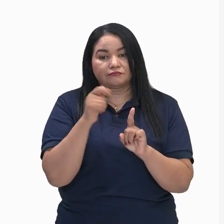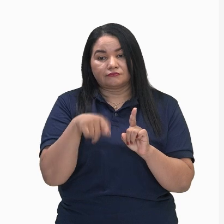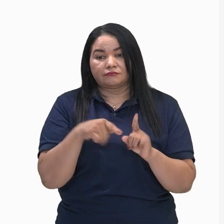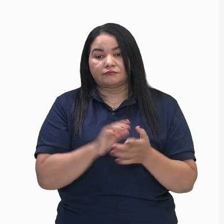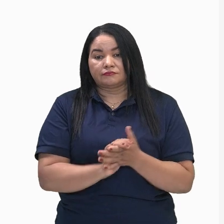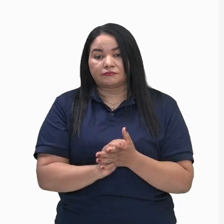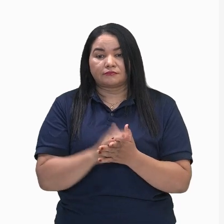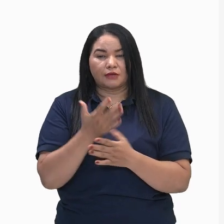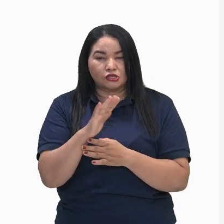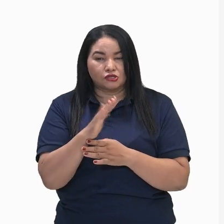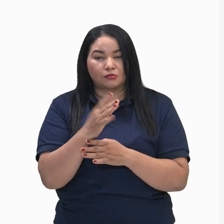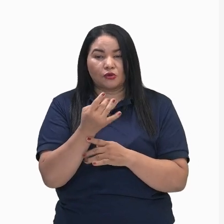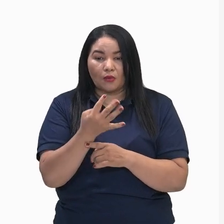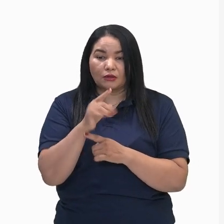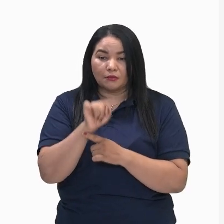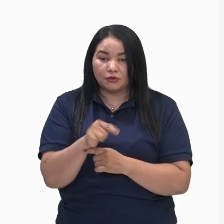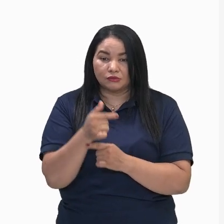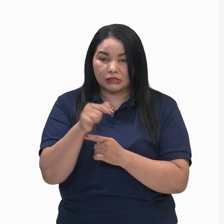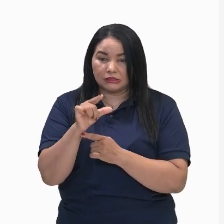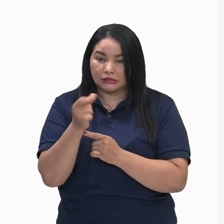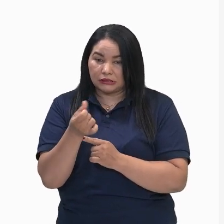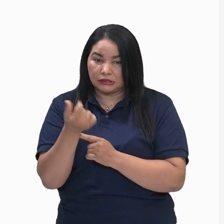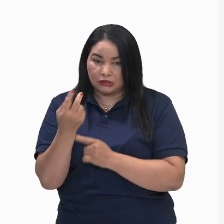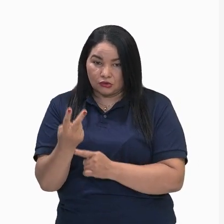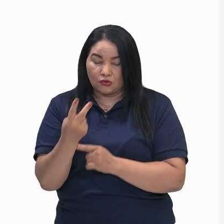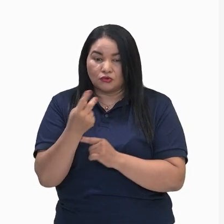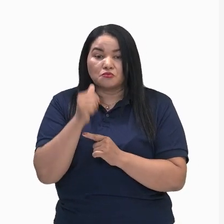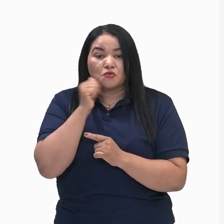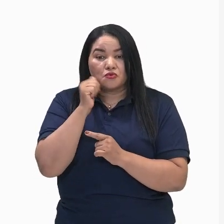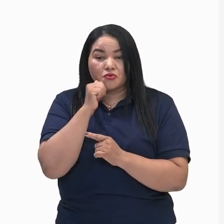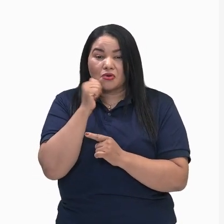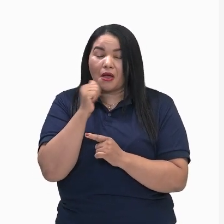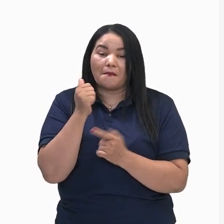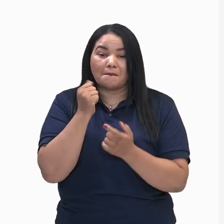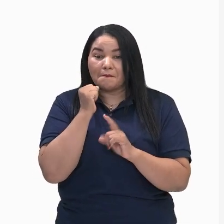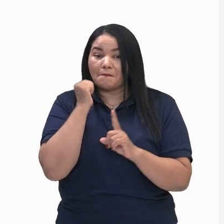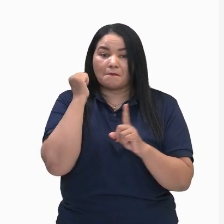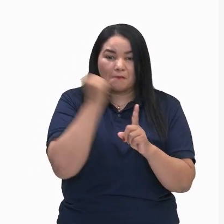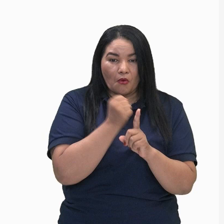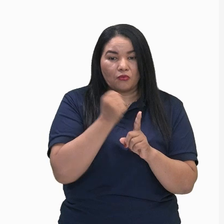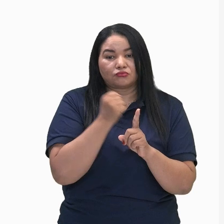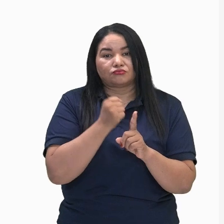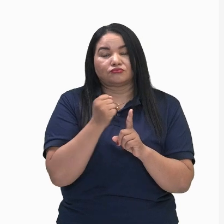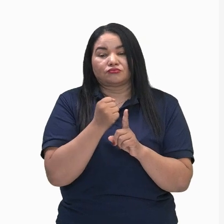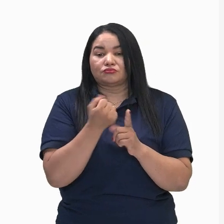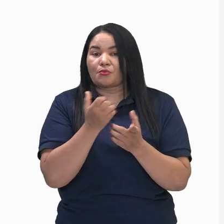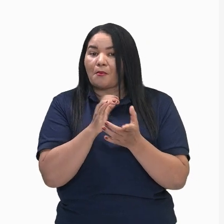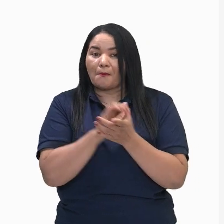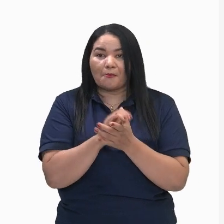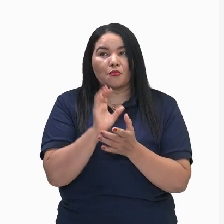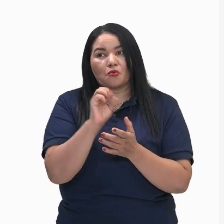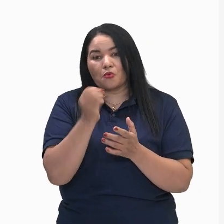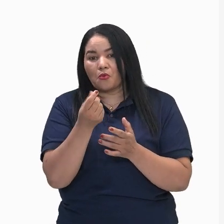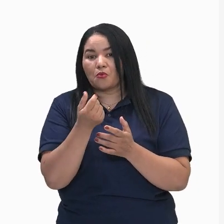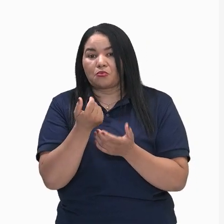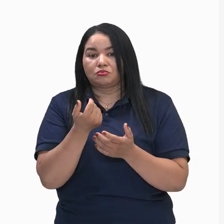4.762 mulheres mortas pelos companheiros e ex-companheiros.